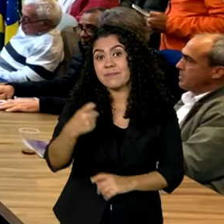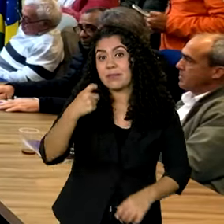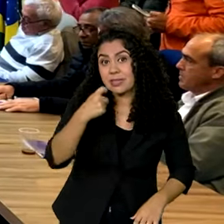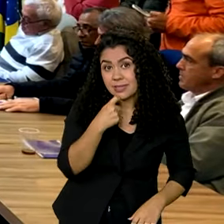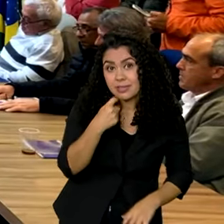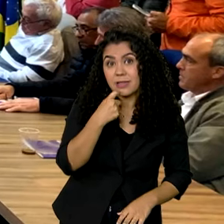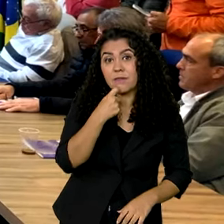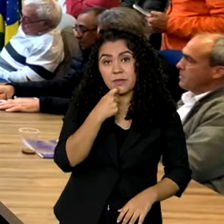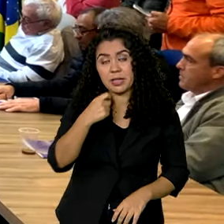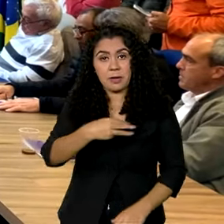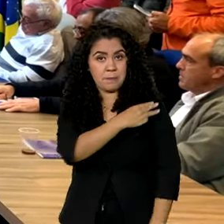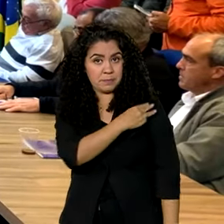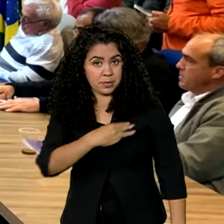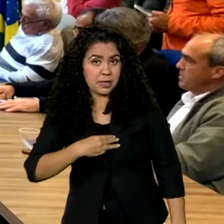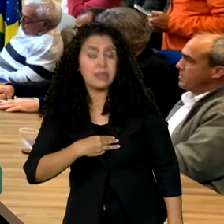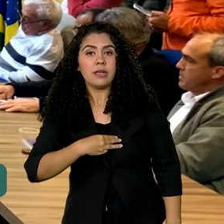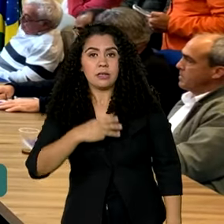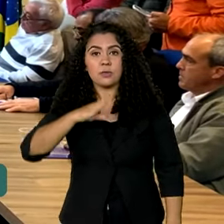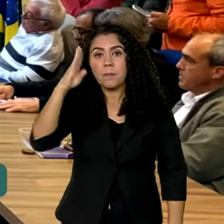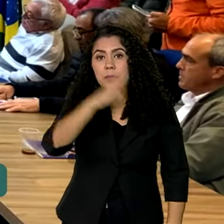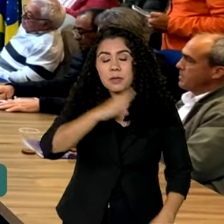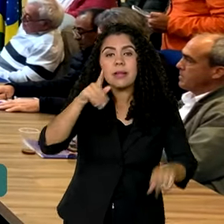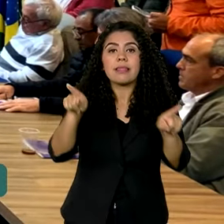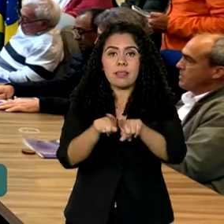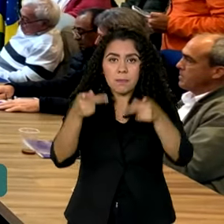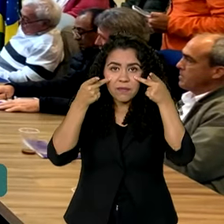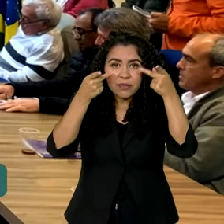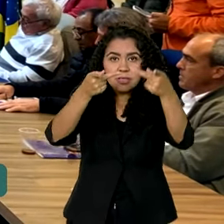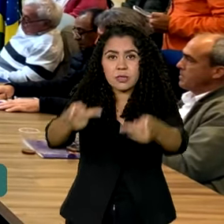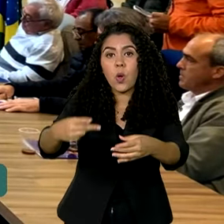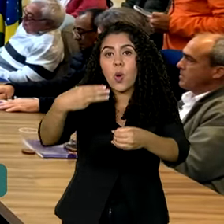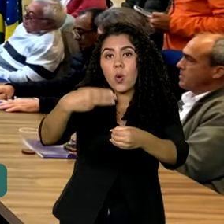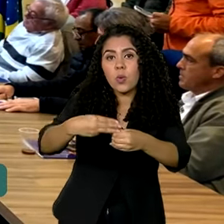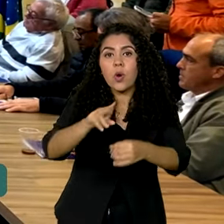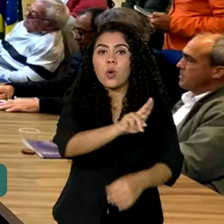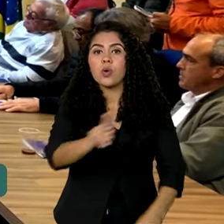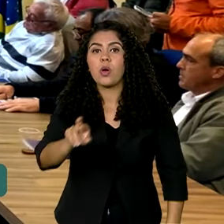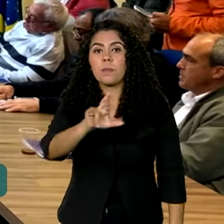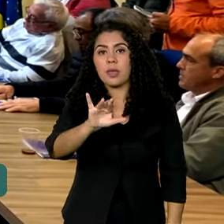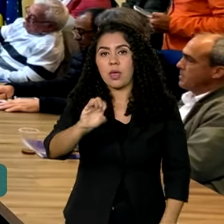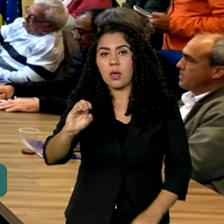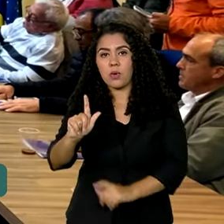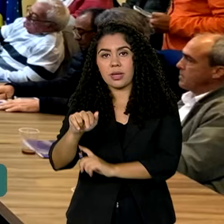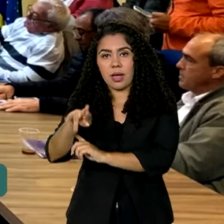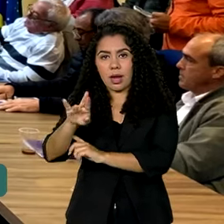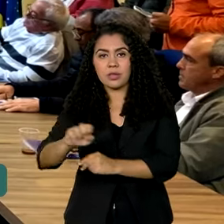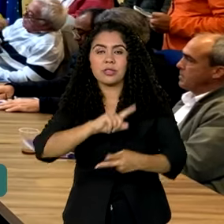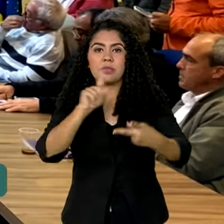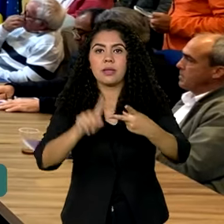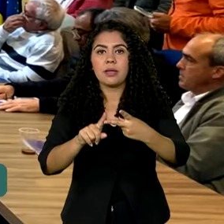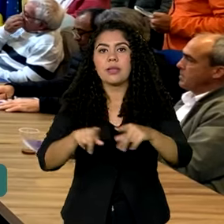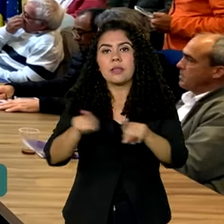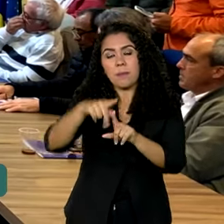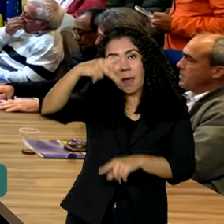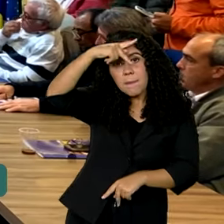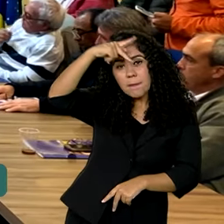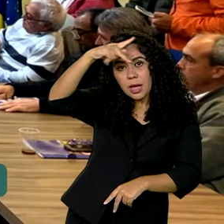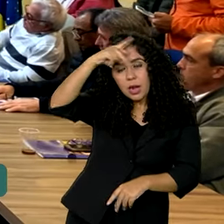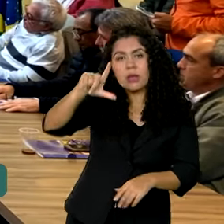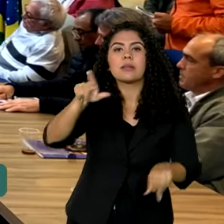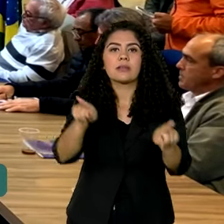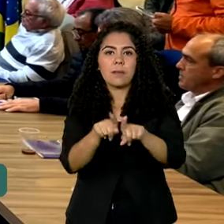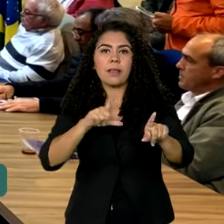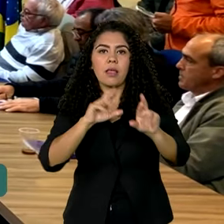o ministro Paulo Pimenta também visitou a cidade de Rio Grande e Pelotas, onde se reuniu com prefeitos do sul